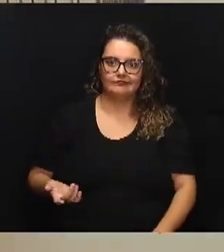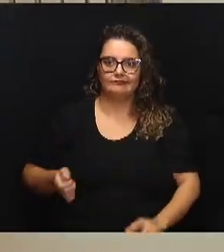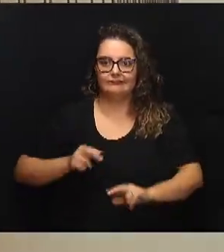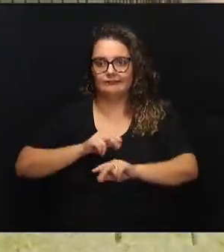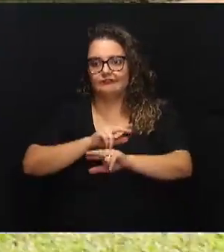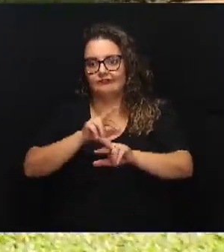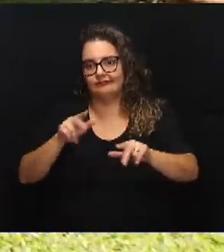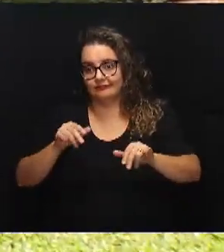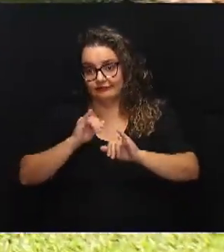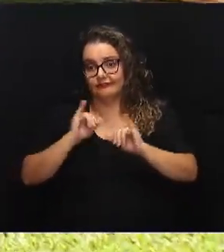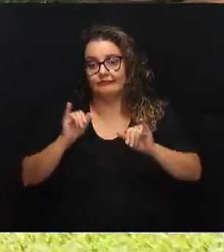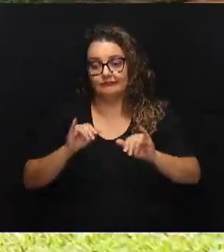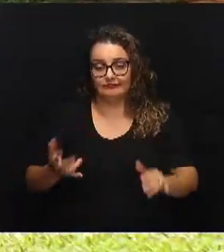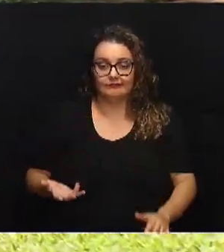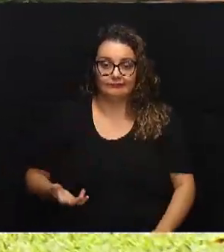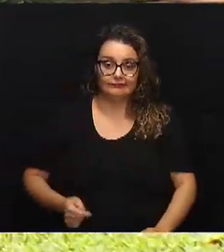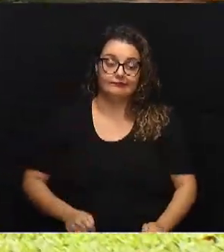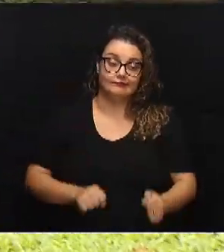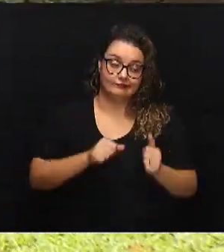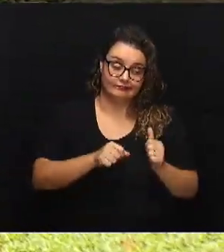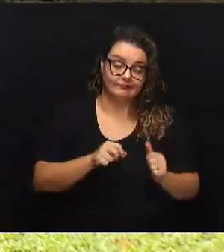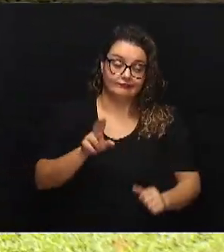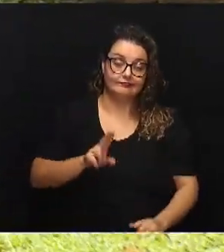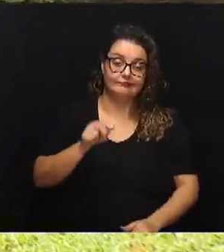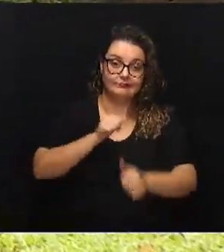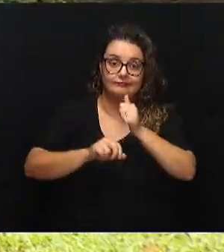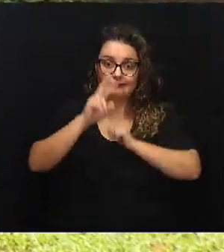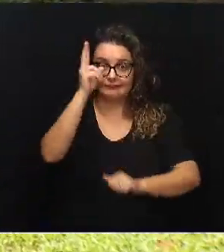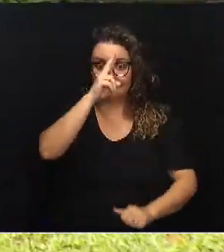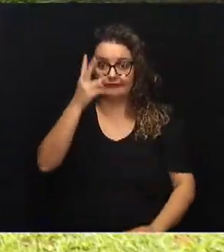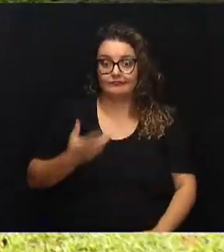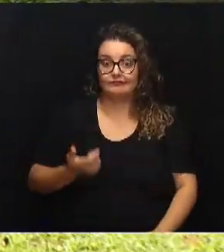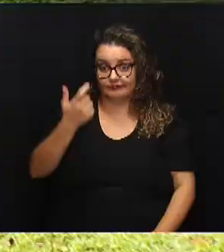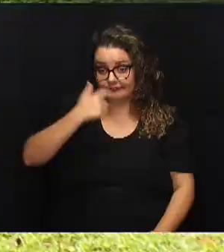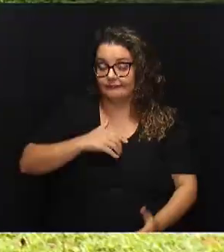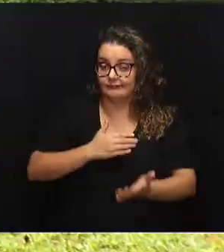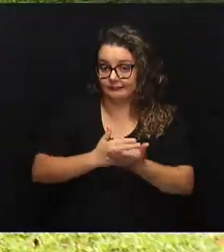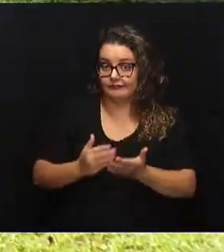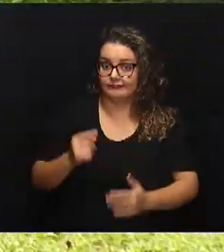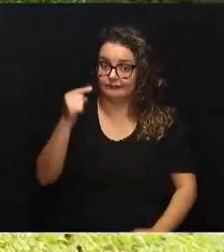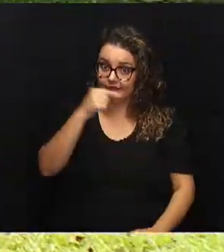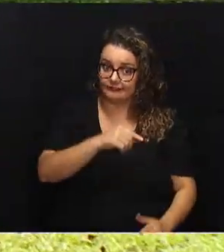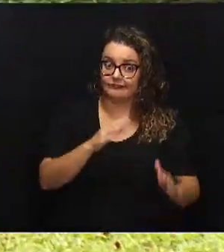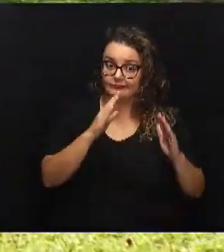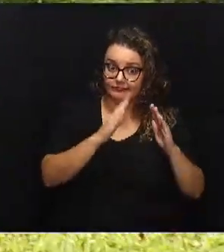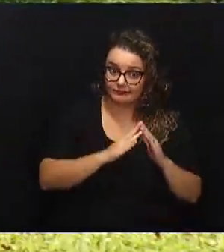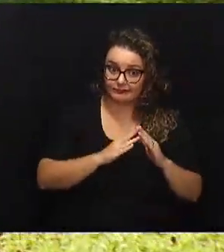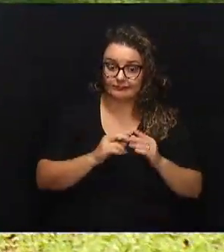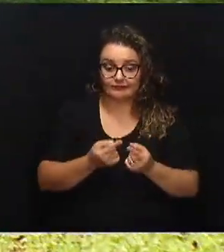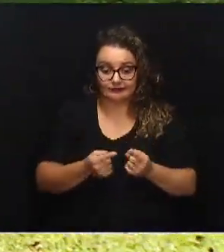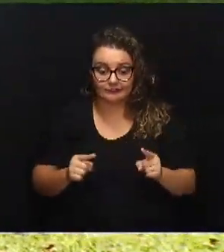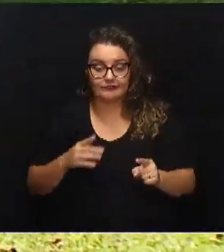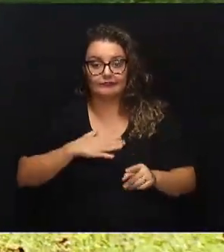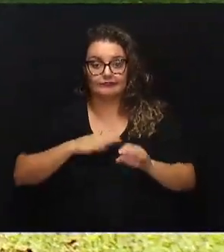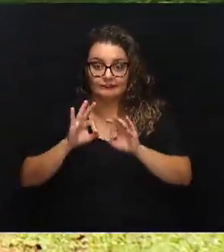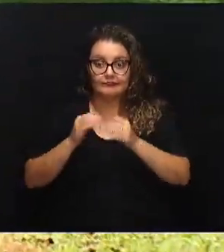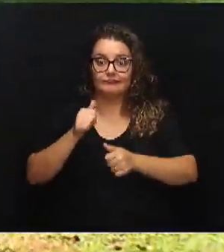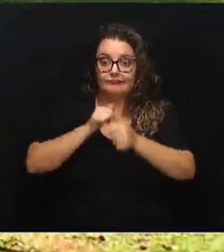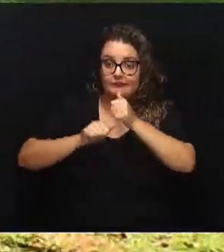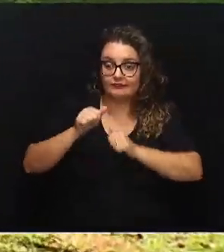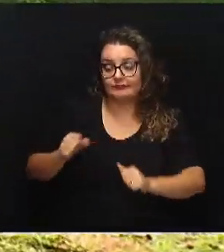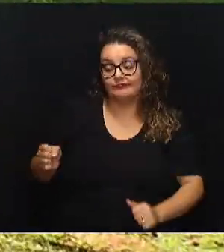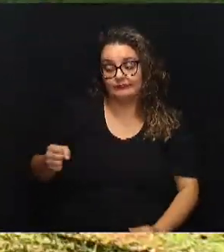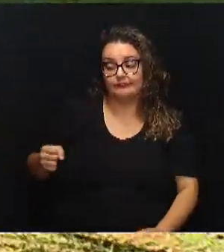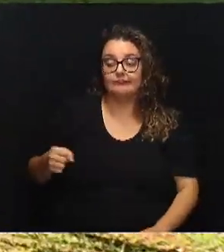diversas reportagens assim, que favorecem ao uso do álcool. Mas eu comecei lá em casa, num churrasco com a minha família, bebendo uma